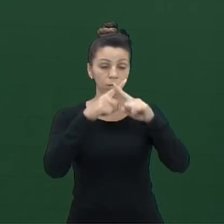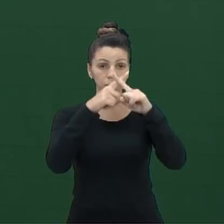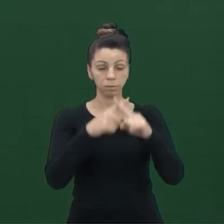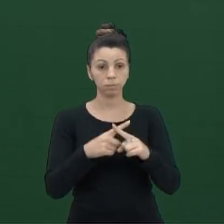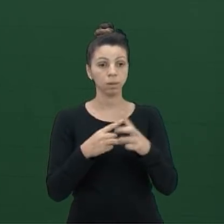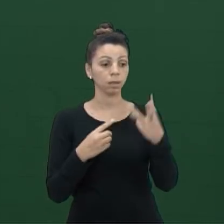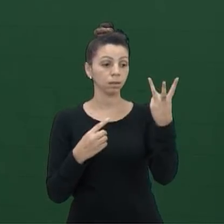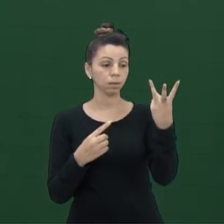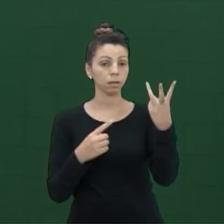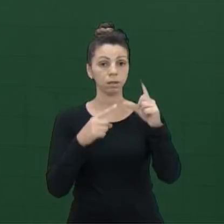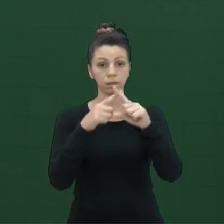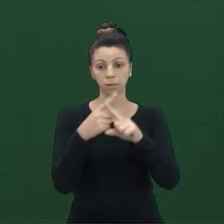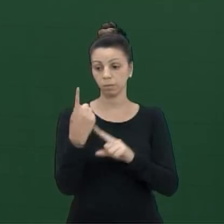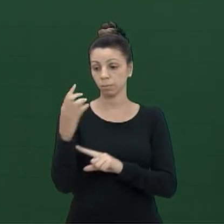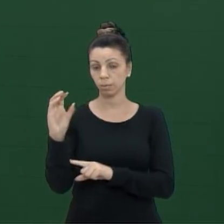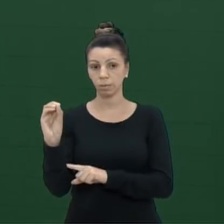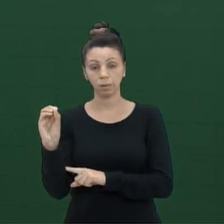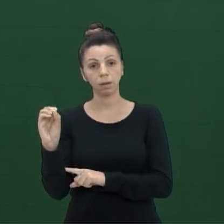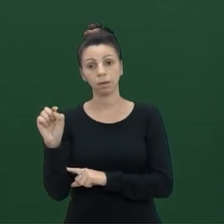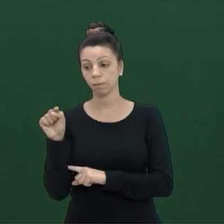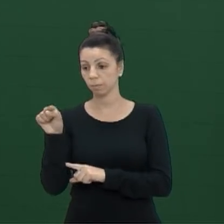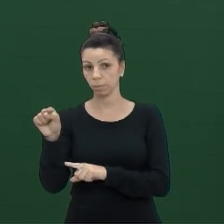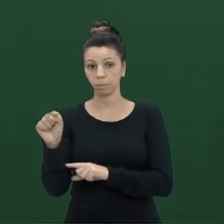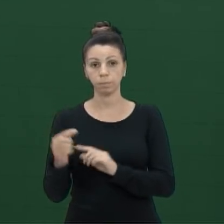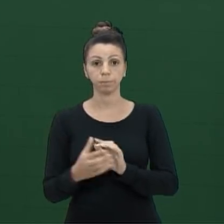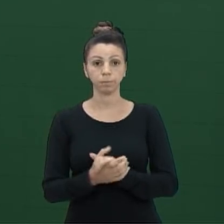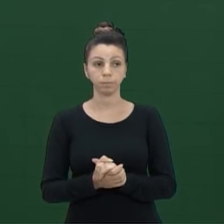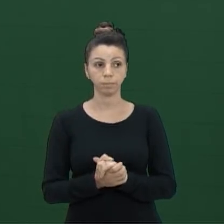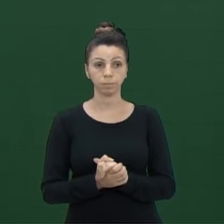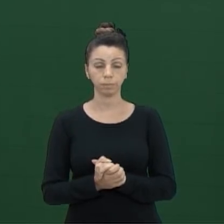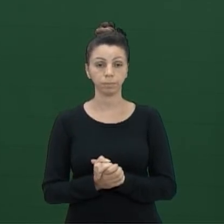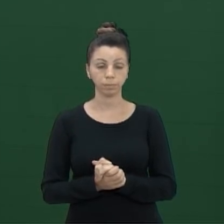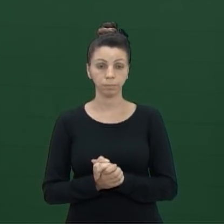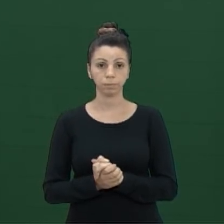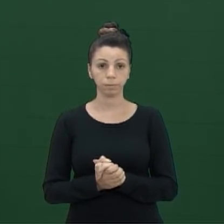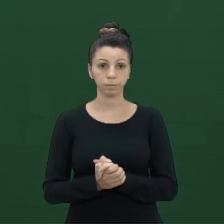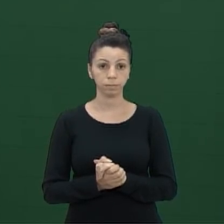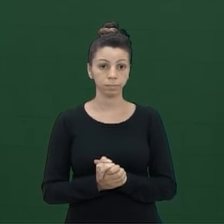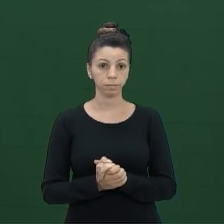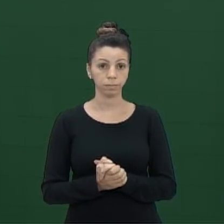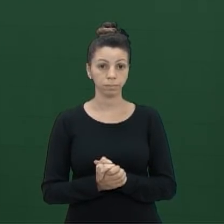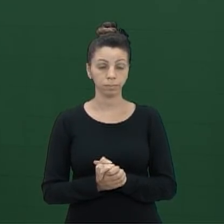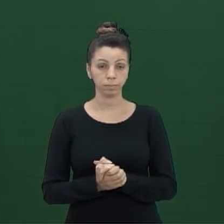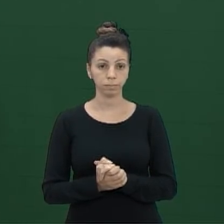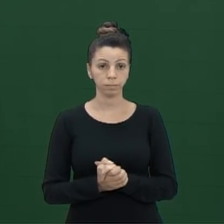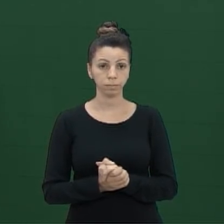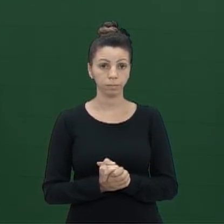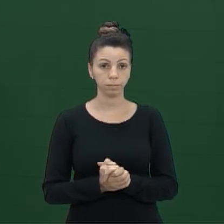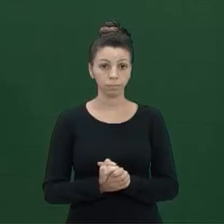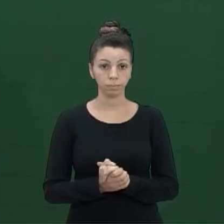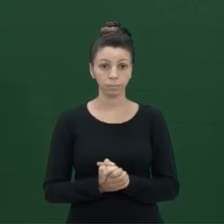por 10, que é multiplicar por 1000. Então, isso vai ser igual a 1000